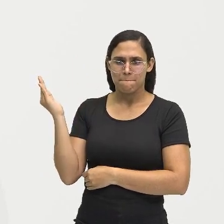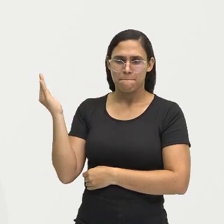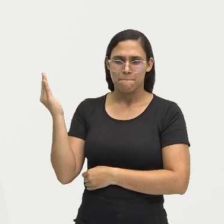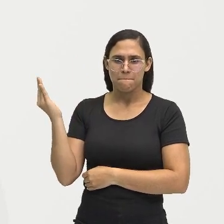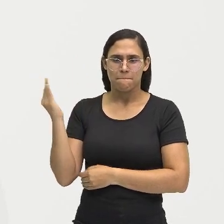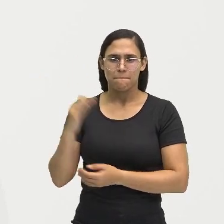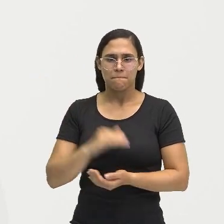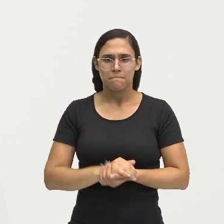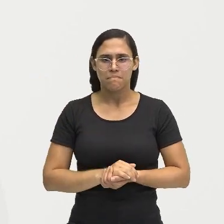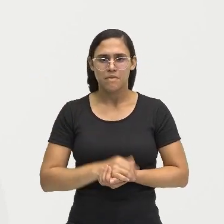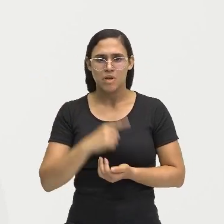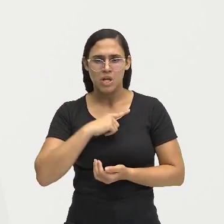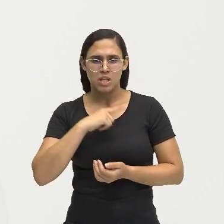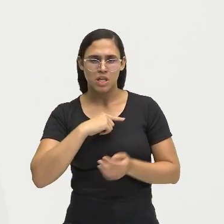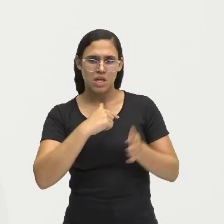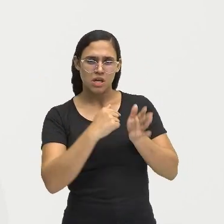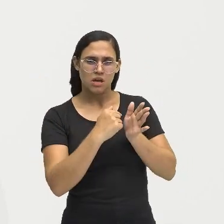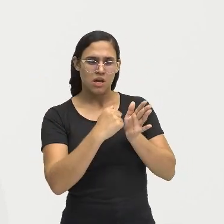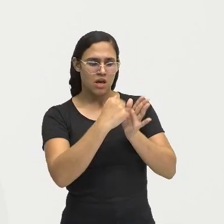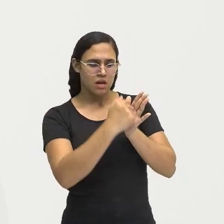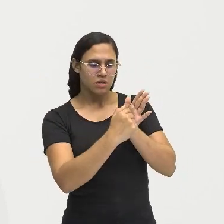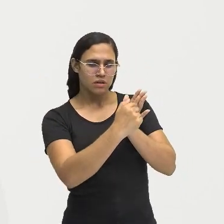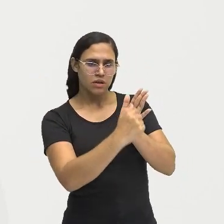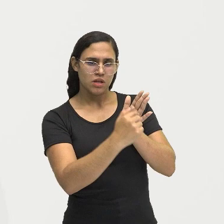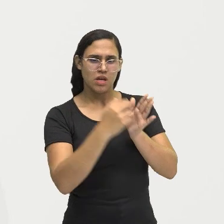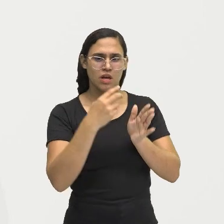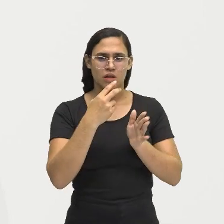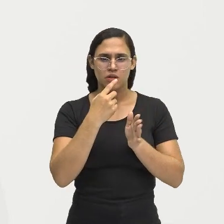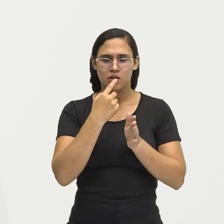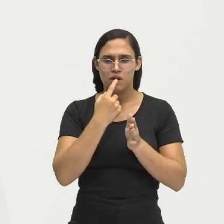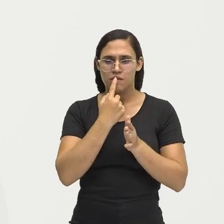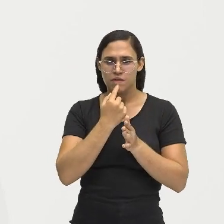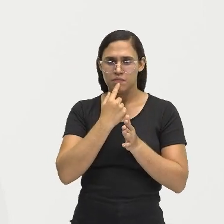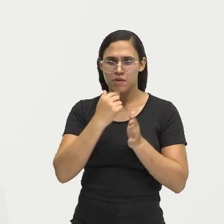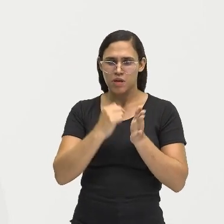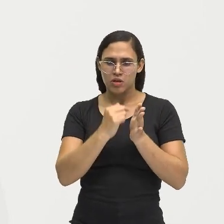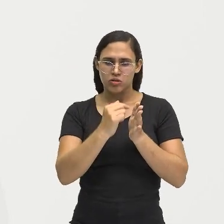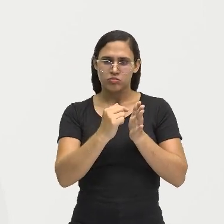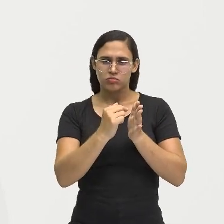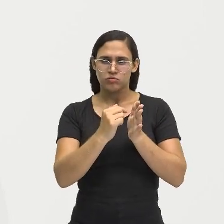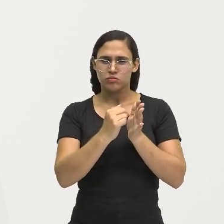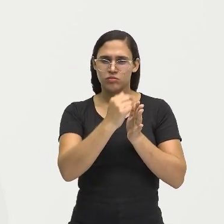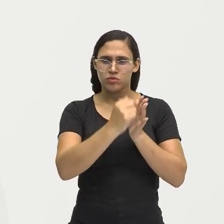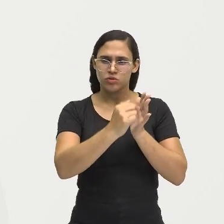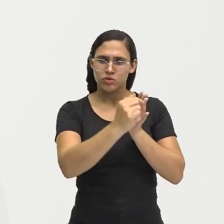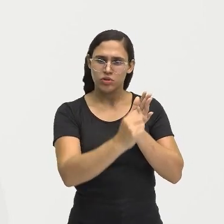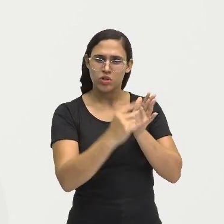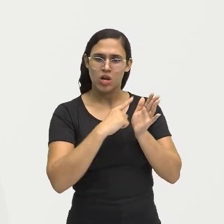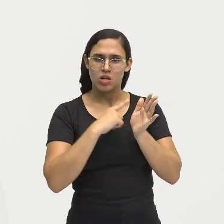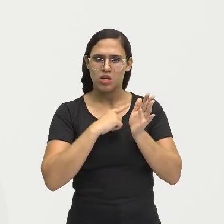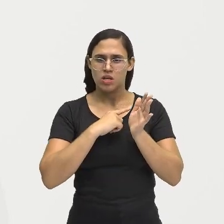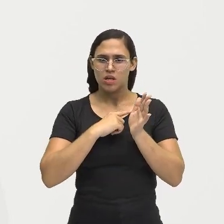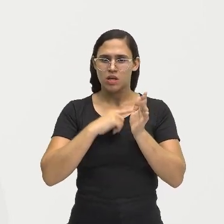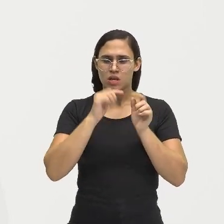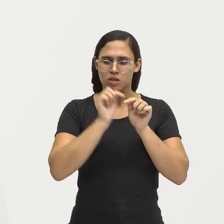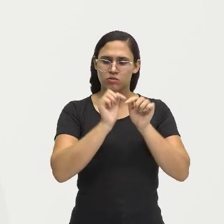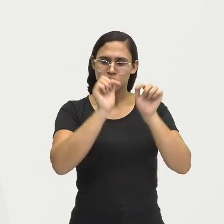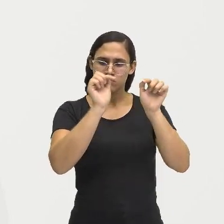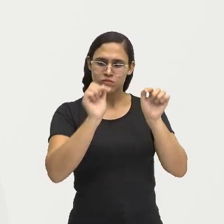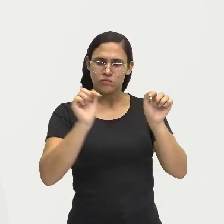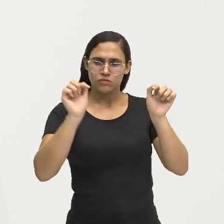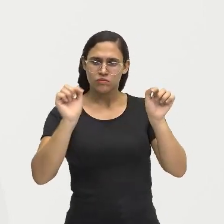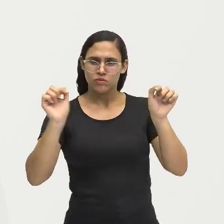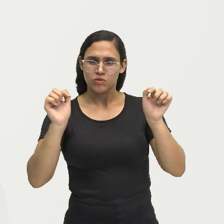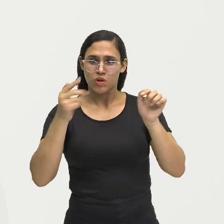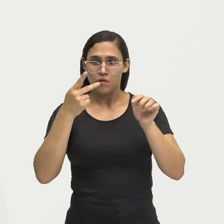Então, vocês podem ver que todas essas linhas, ele está sendo alimentado pelos seus afluentes. Então, ele nasce ali